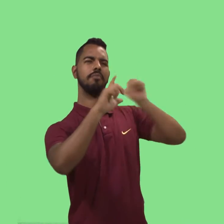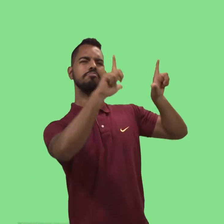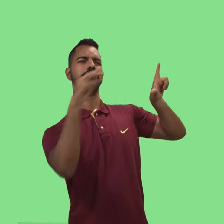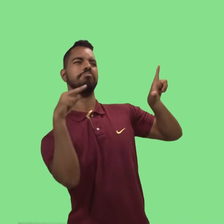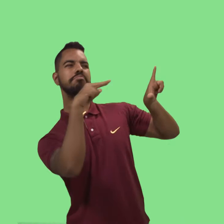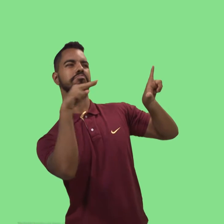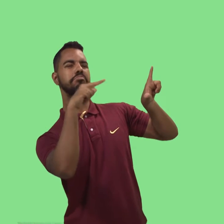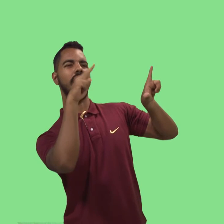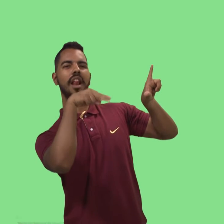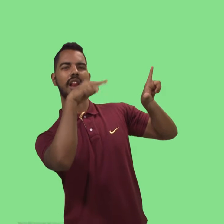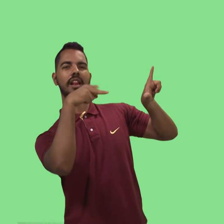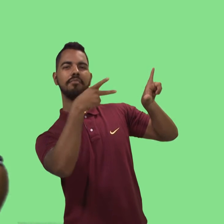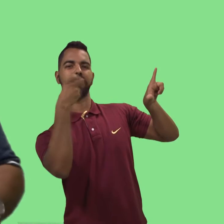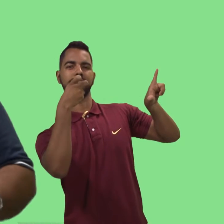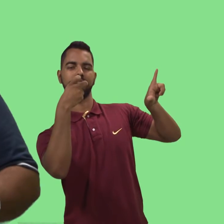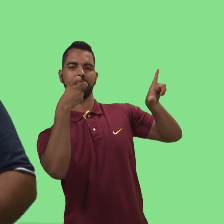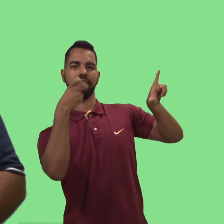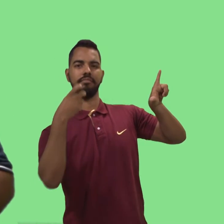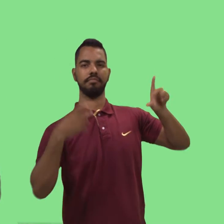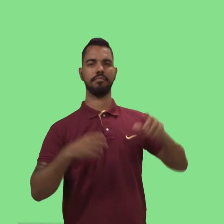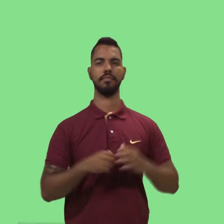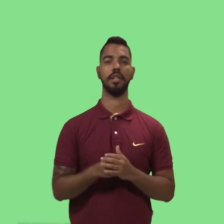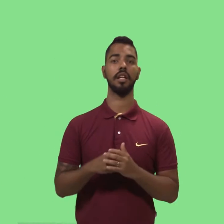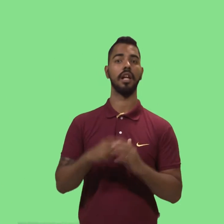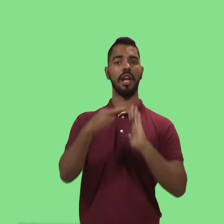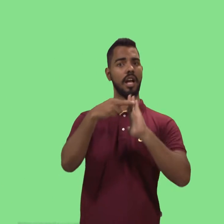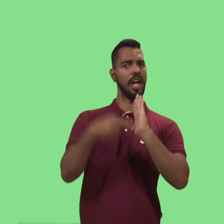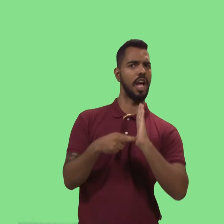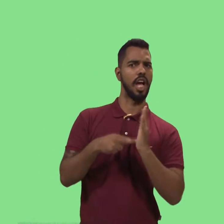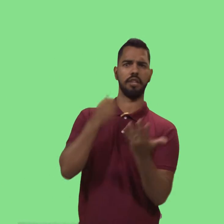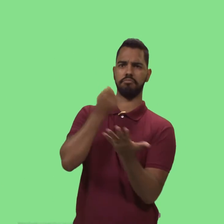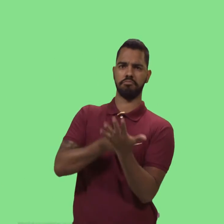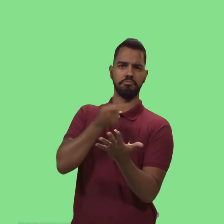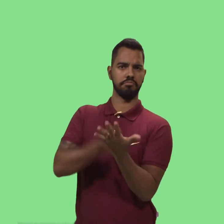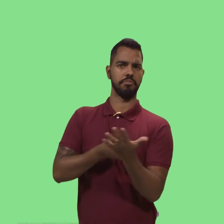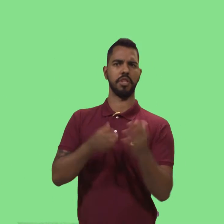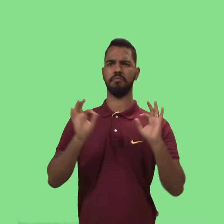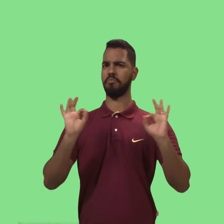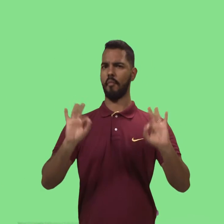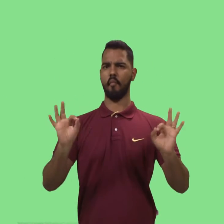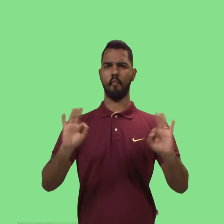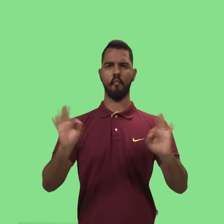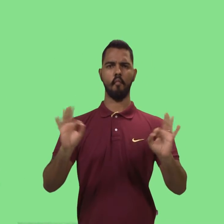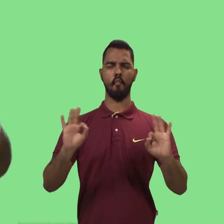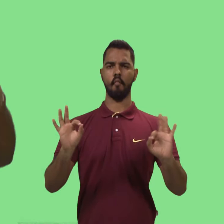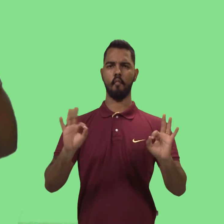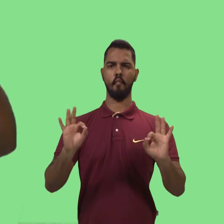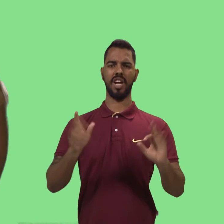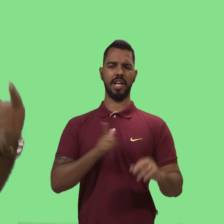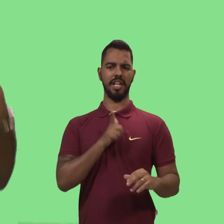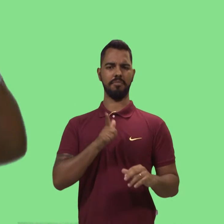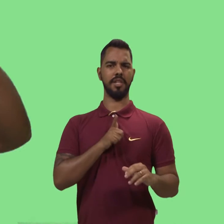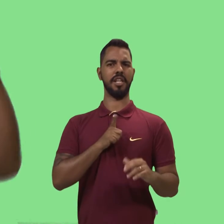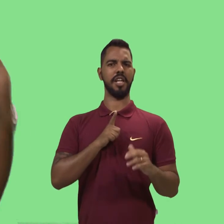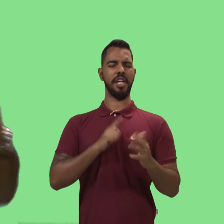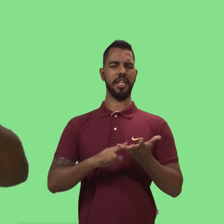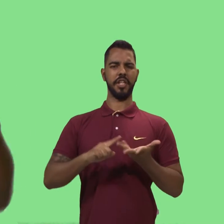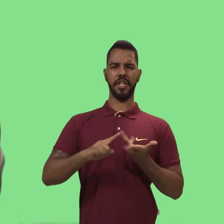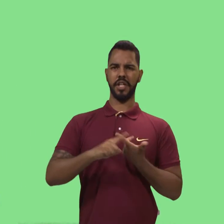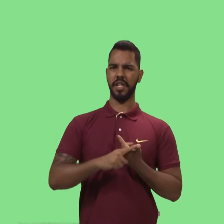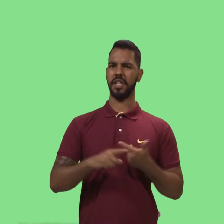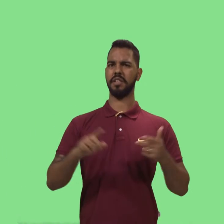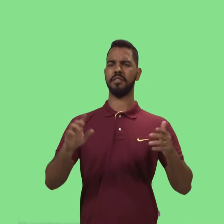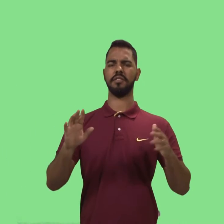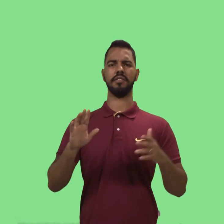estruturação do aviso não possui regras específicas de formatação e pode mudar a apresentação dependendo da instituição